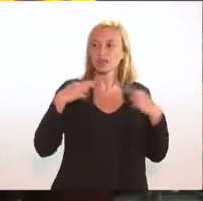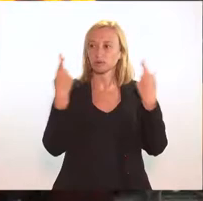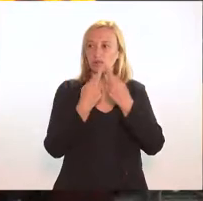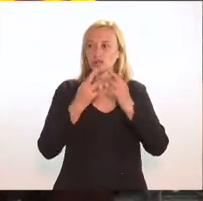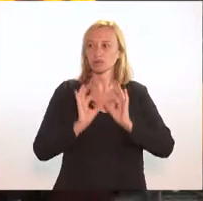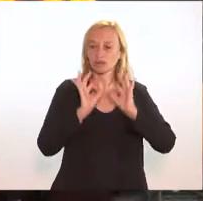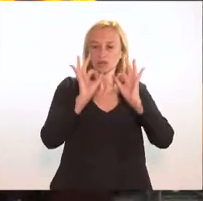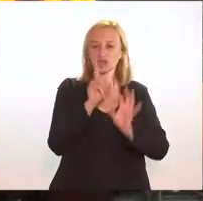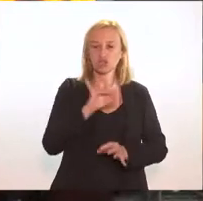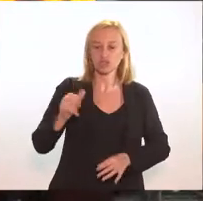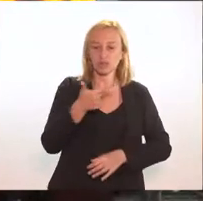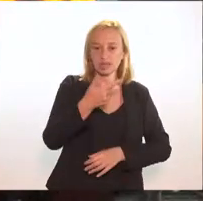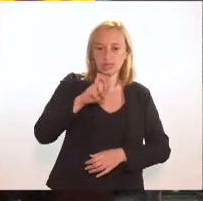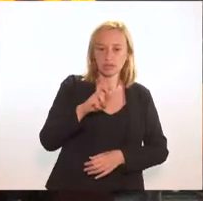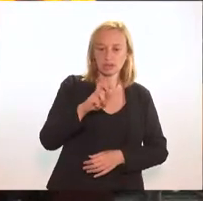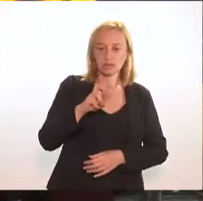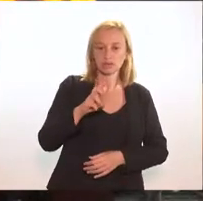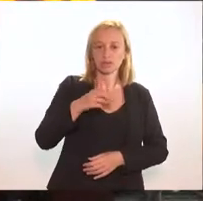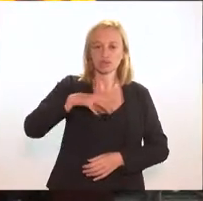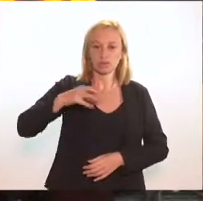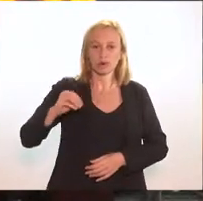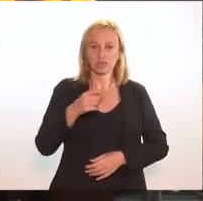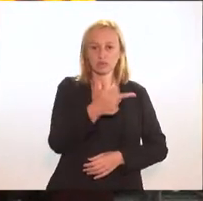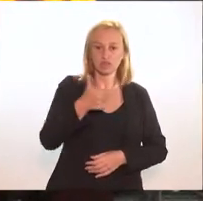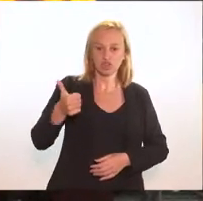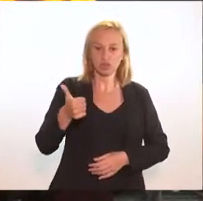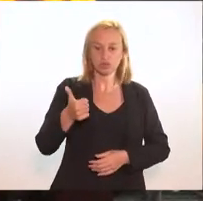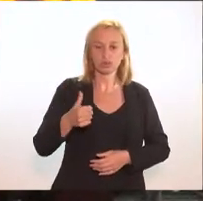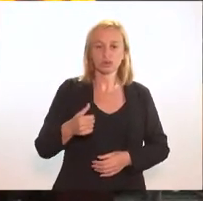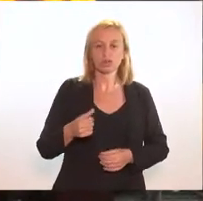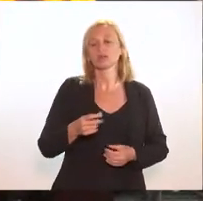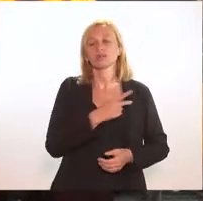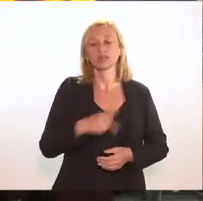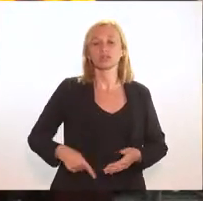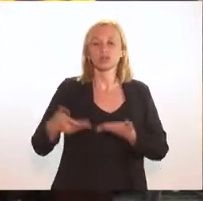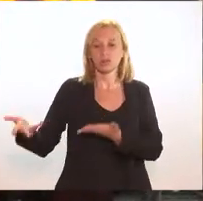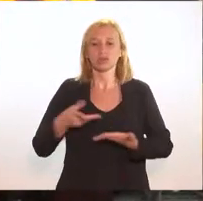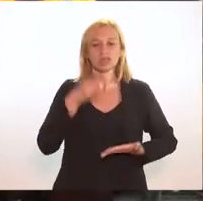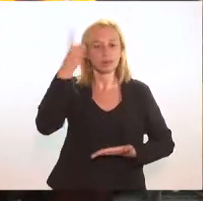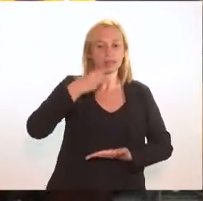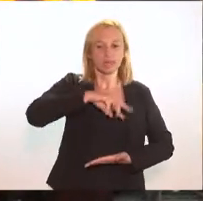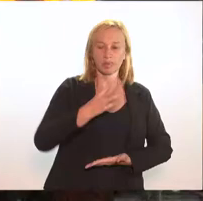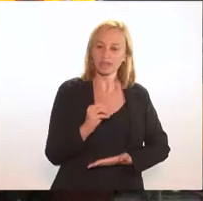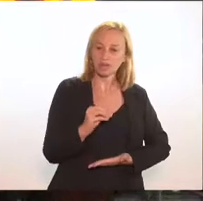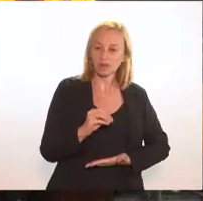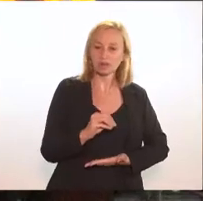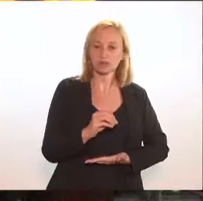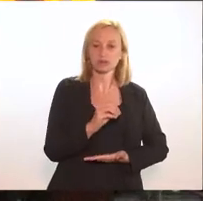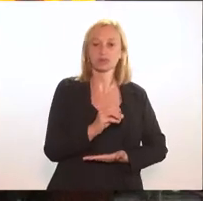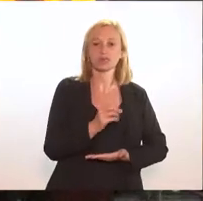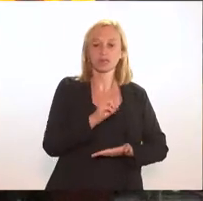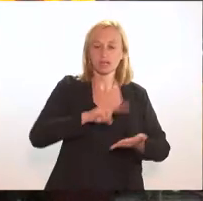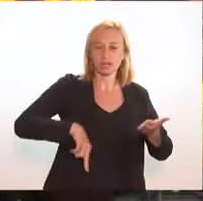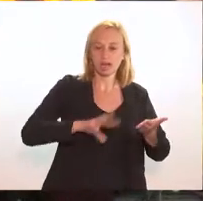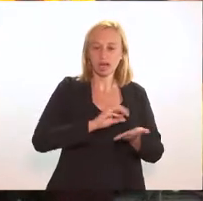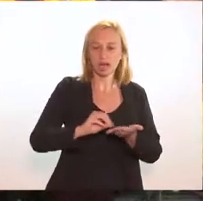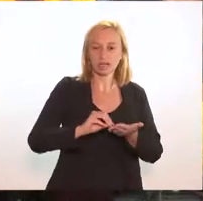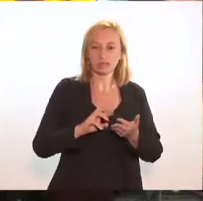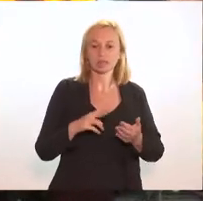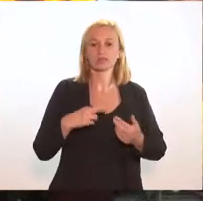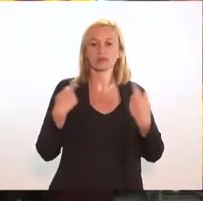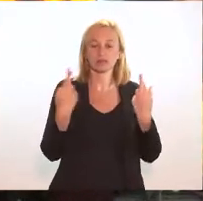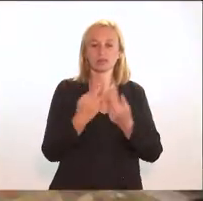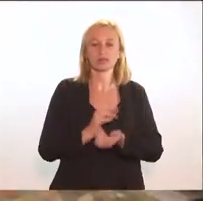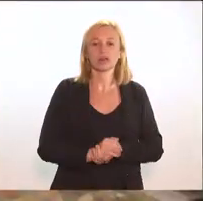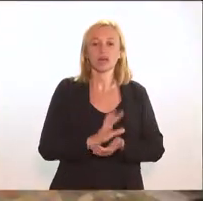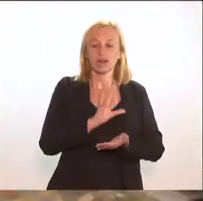extraordinária do dia 25 de março de 21. A presidência convida a deputada Marta Rocha a fazer a leitura da ata da sessão anterior.